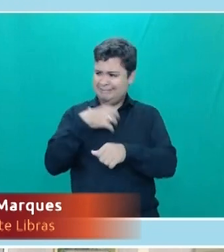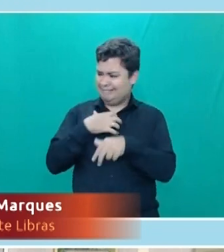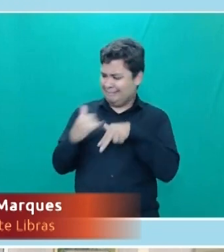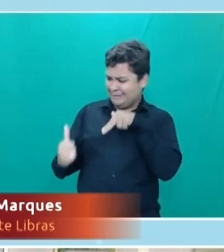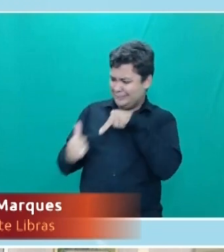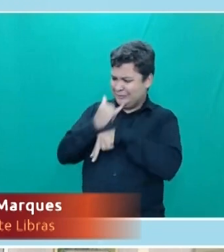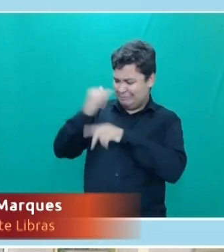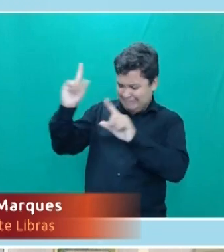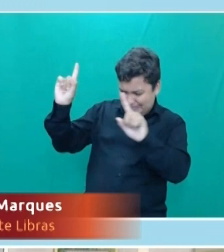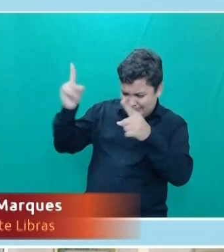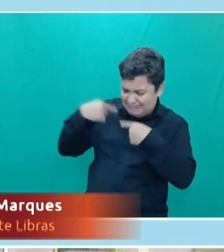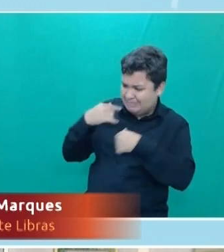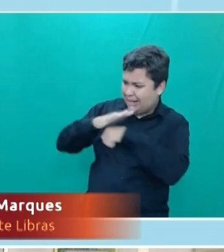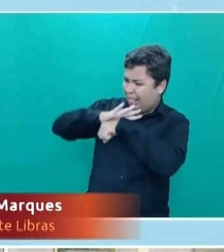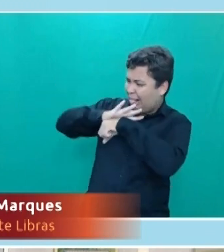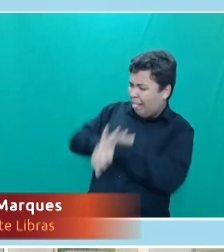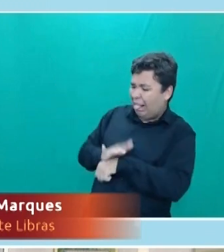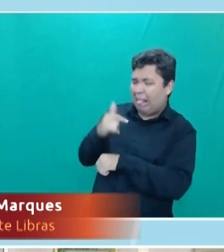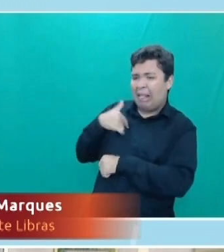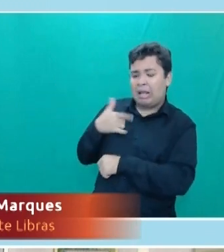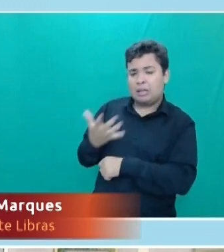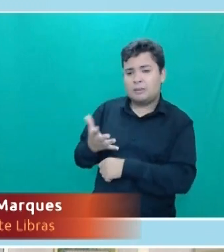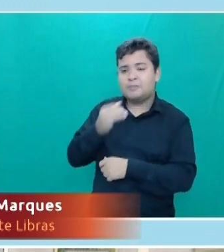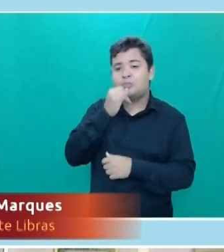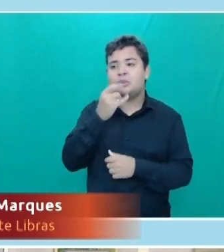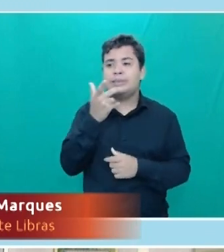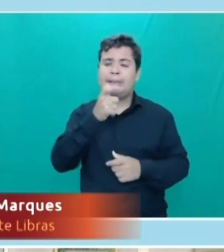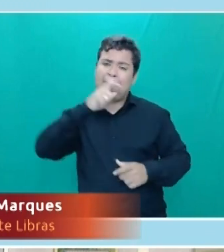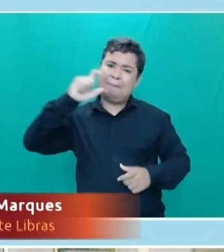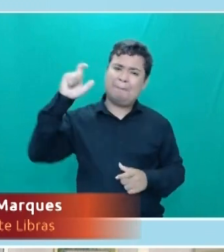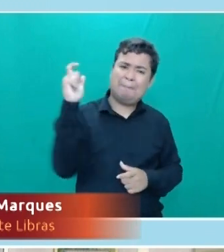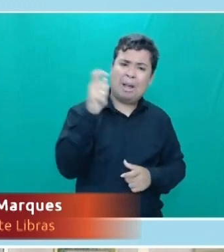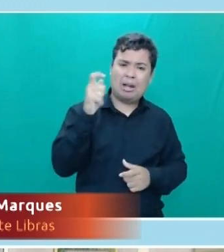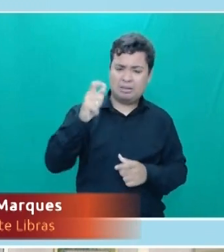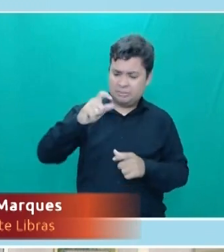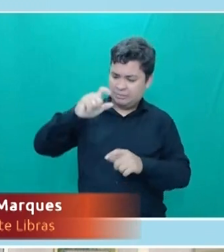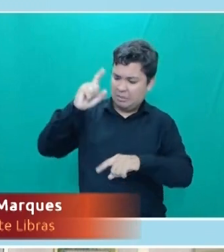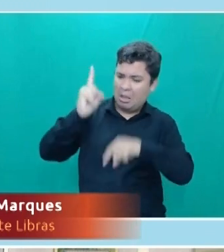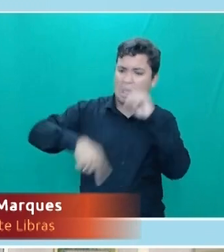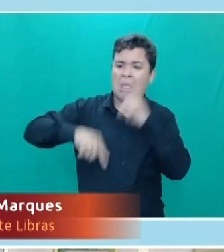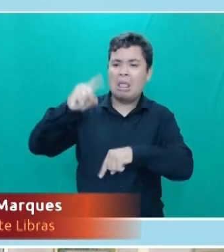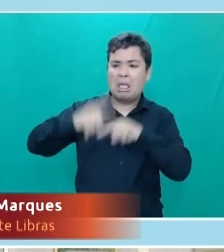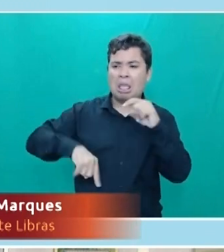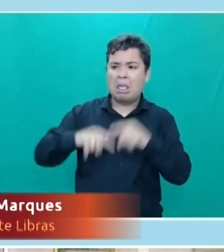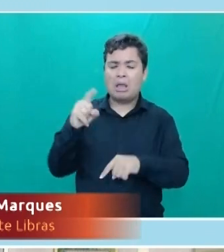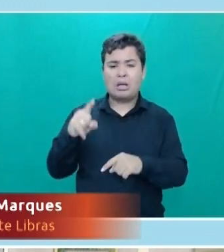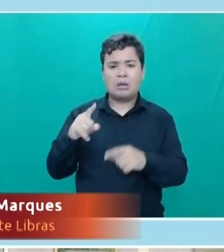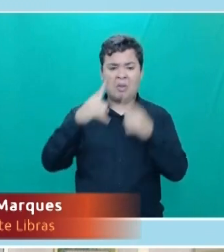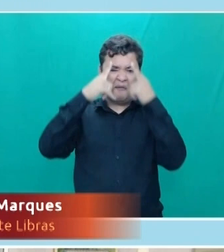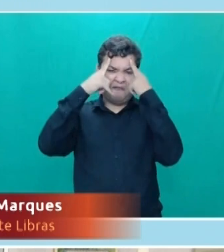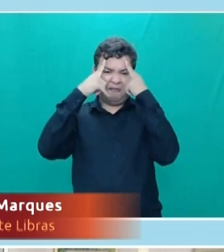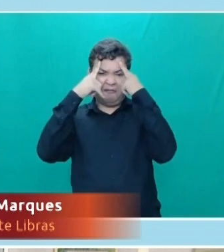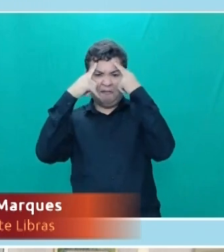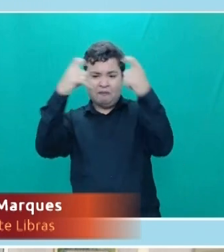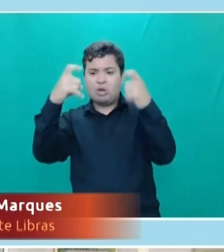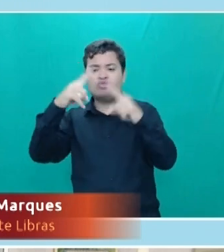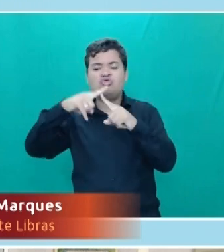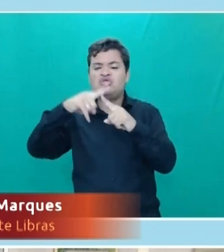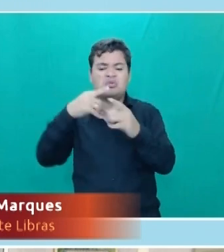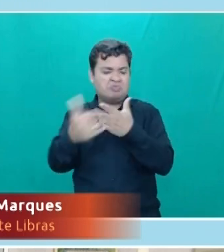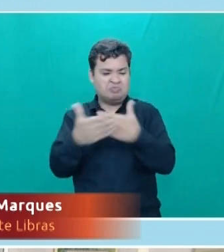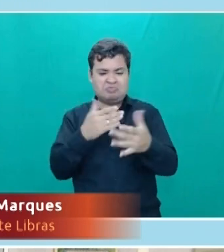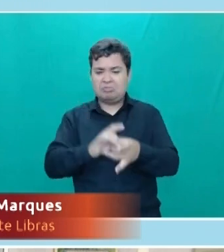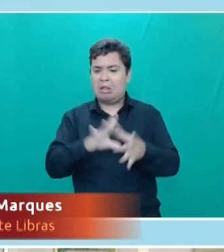que recebe um xingamento, ou que é vítima de uma violência, né? De qualquer maneira, em